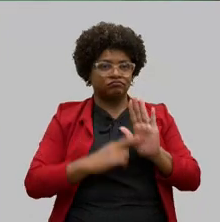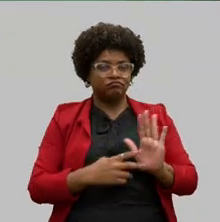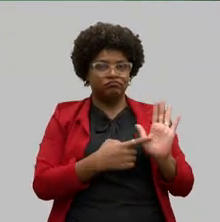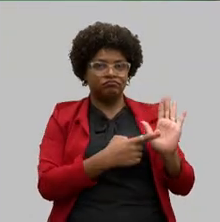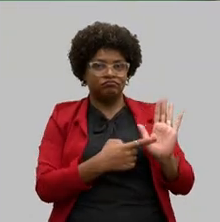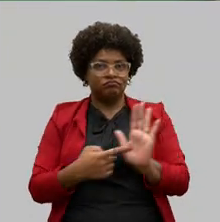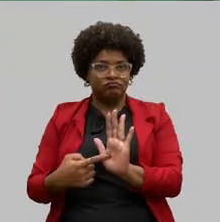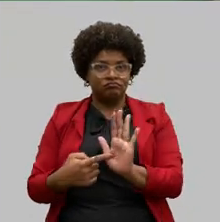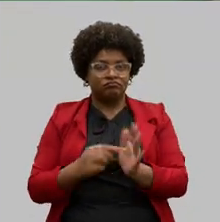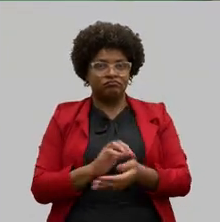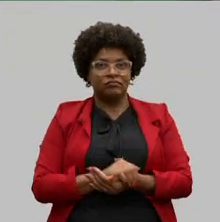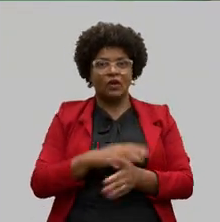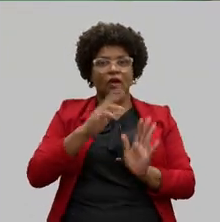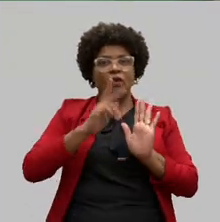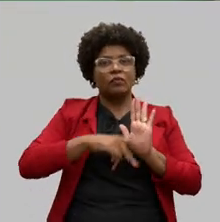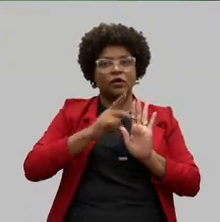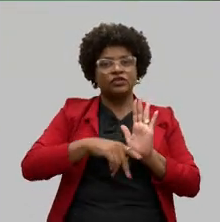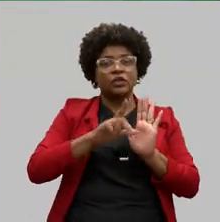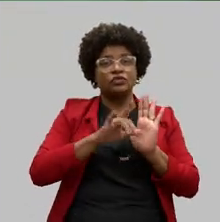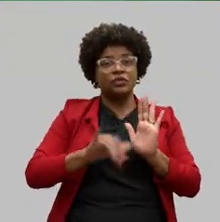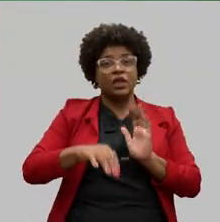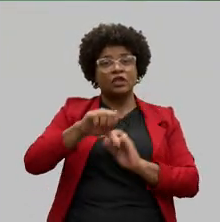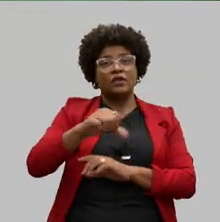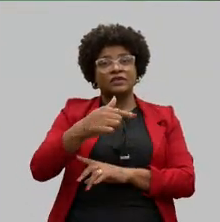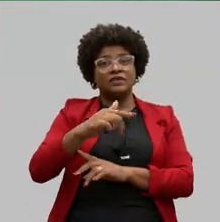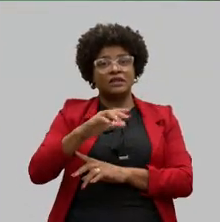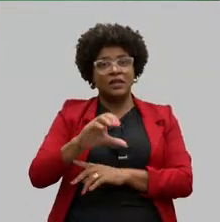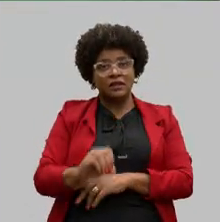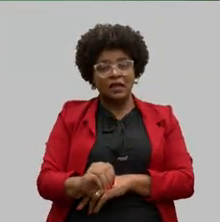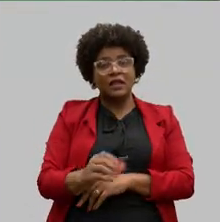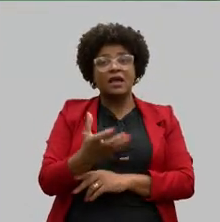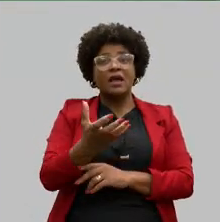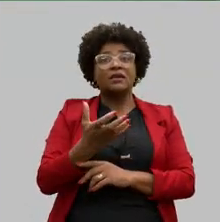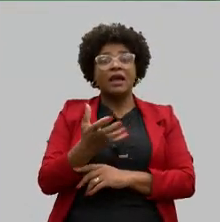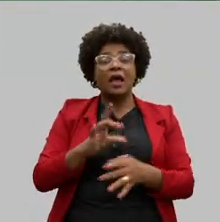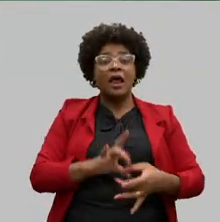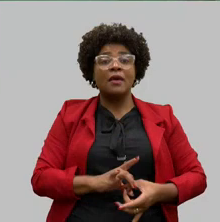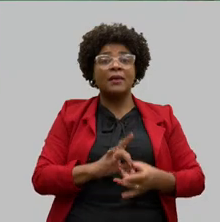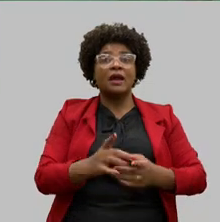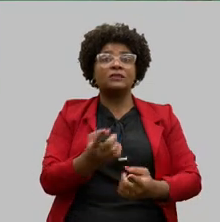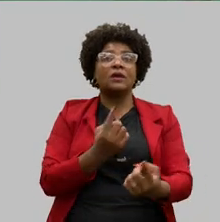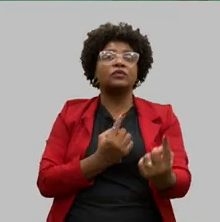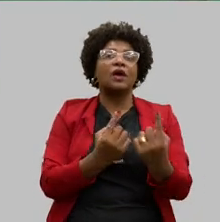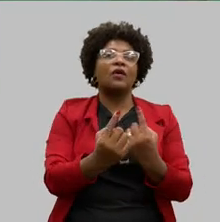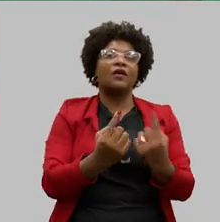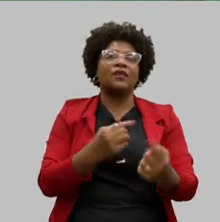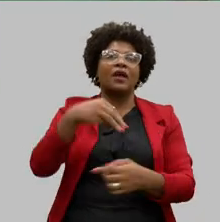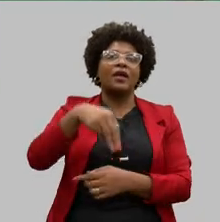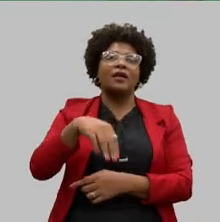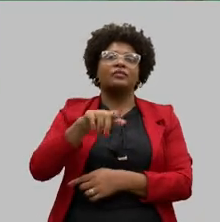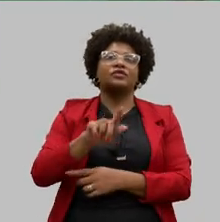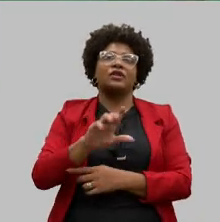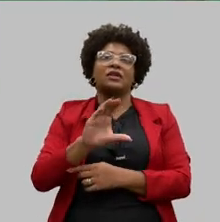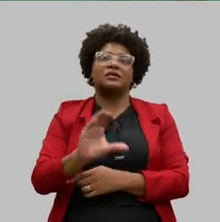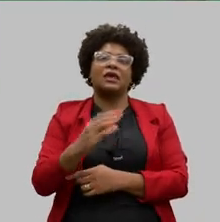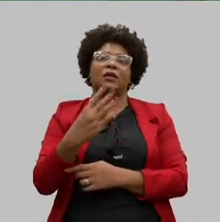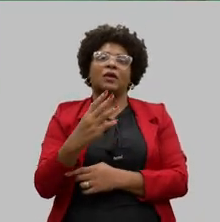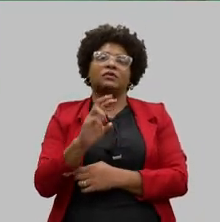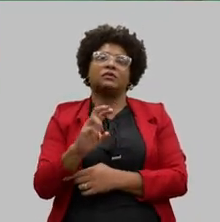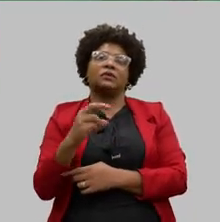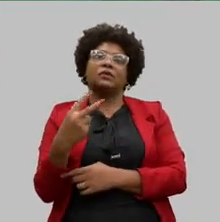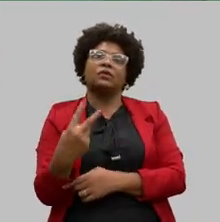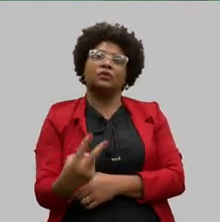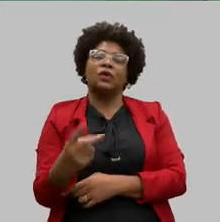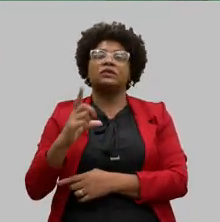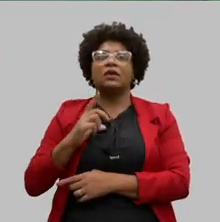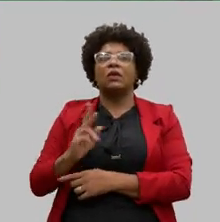projeto de lei 970 determina a desafetação do trecho da Rodovia mgc 452 comprendido entre o qum